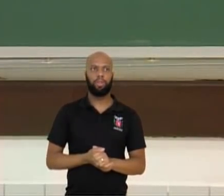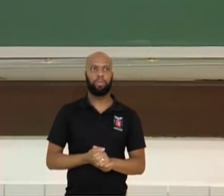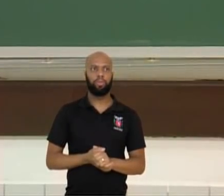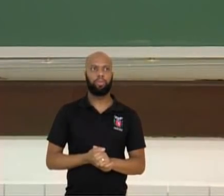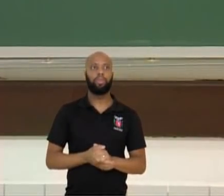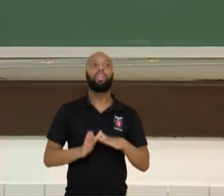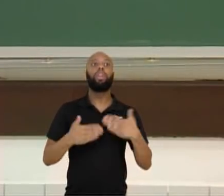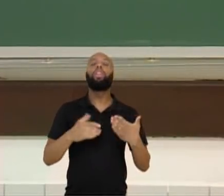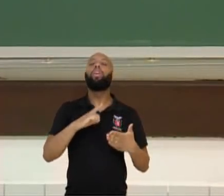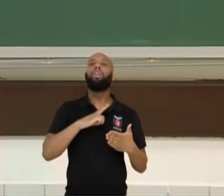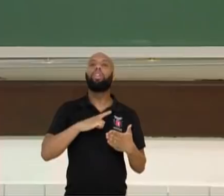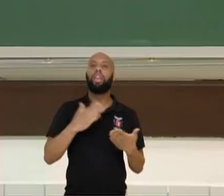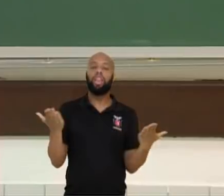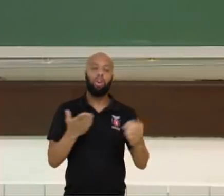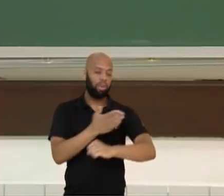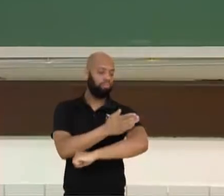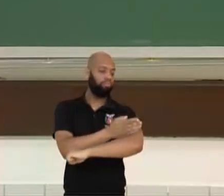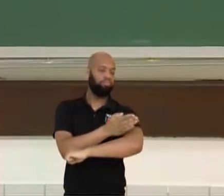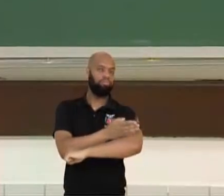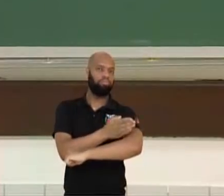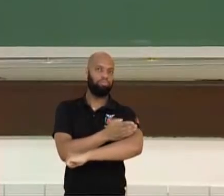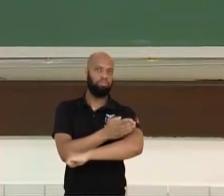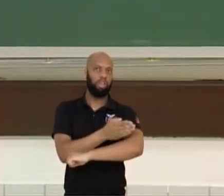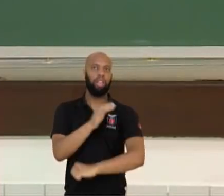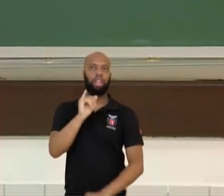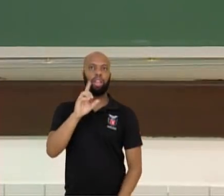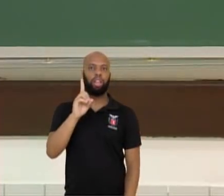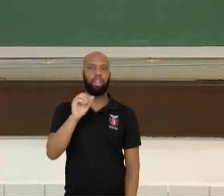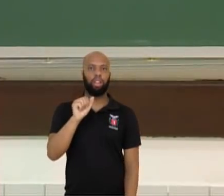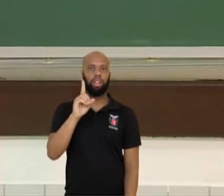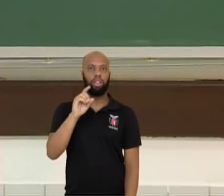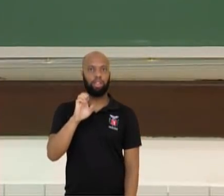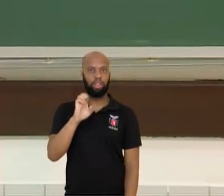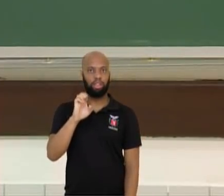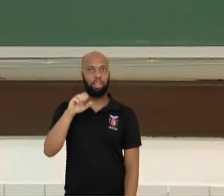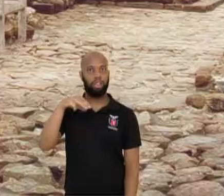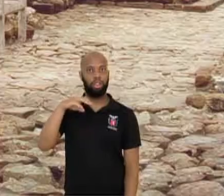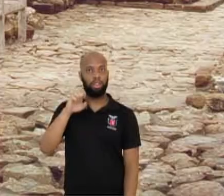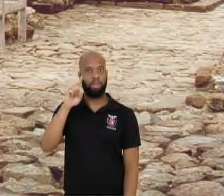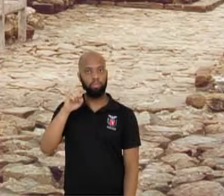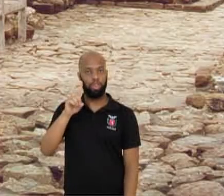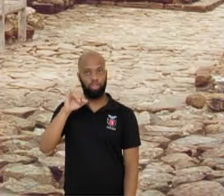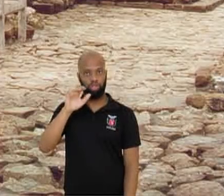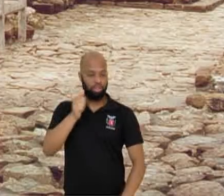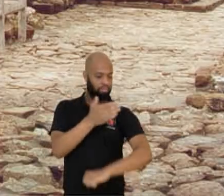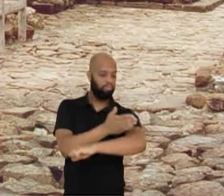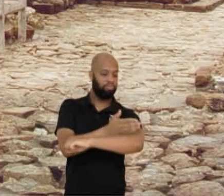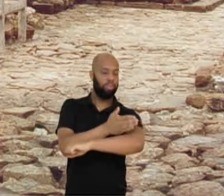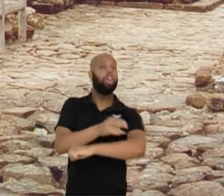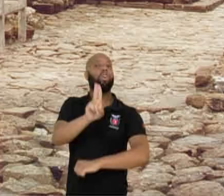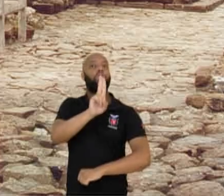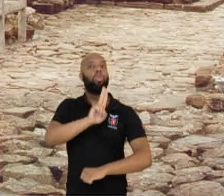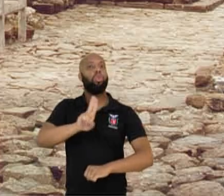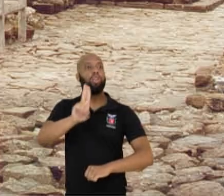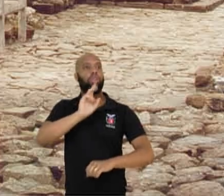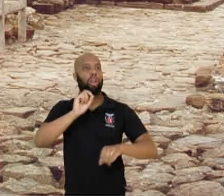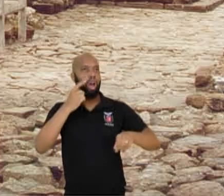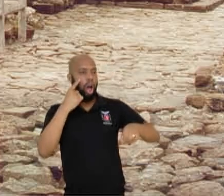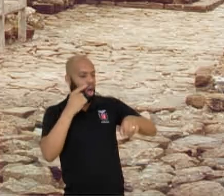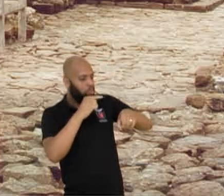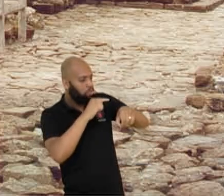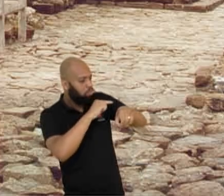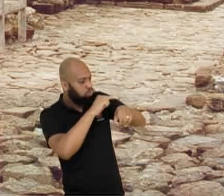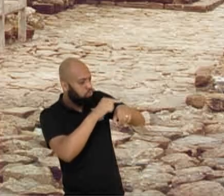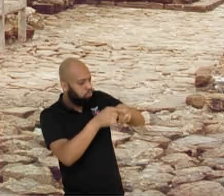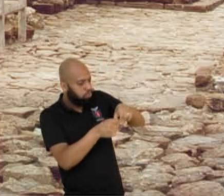Aí veio lá para a Idade Média. Na Idade Média, eles utilizavam muitos moinhos d'água, a gente está vendo aqui, ó, ficam perto de